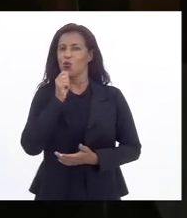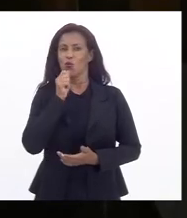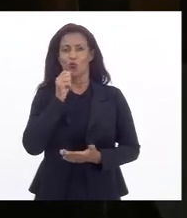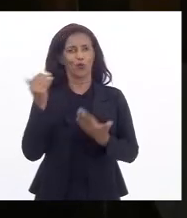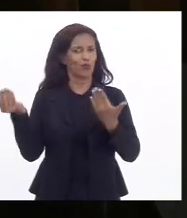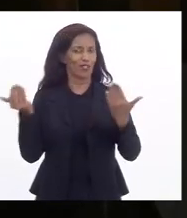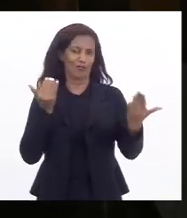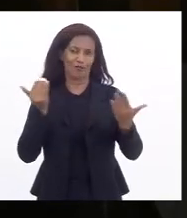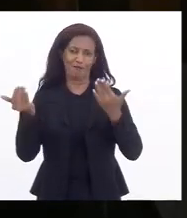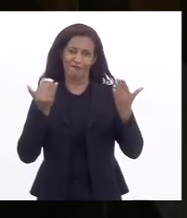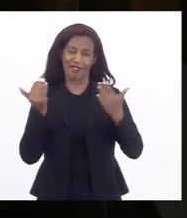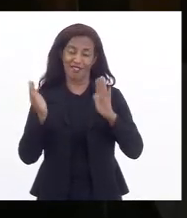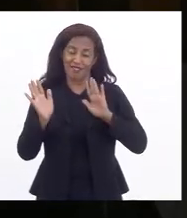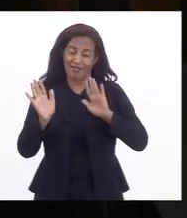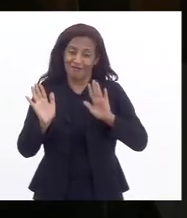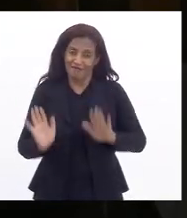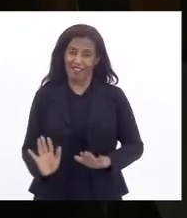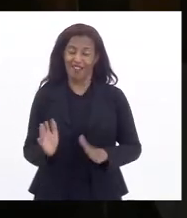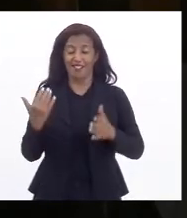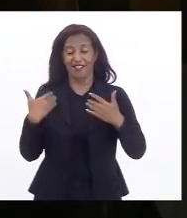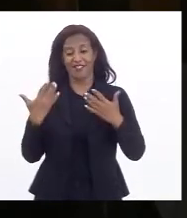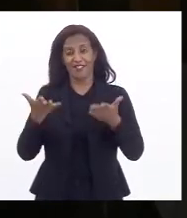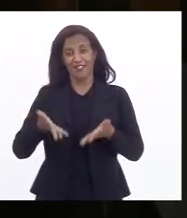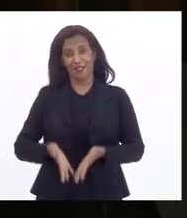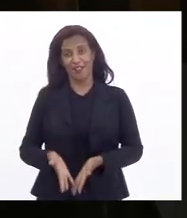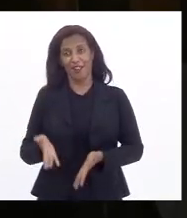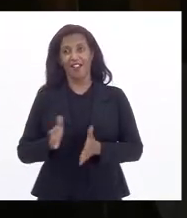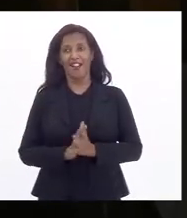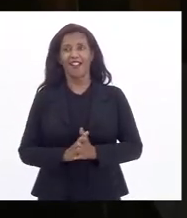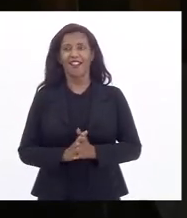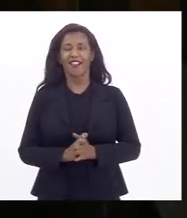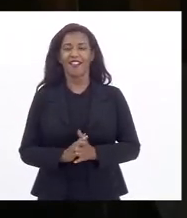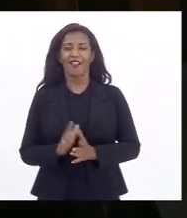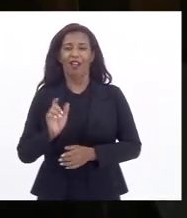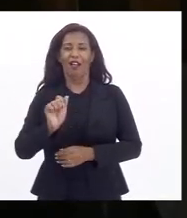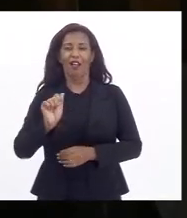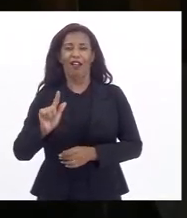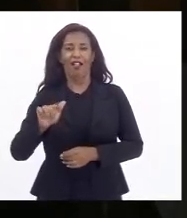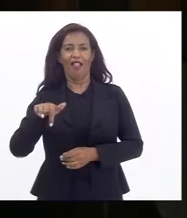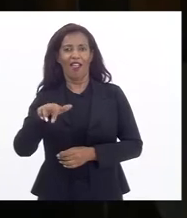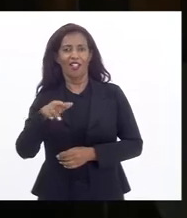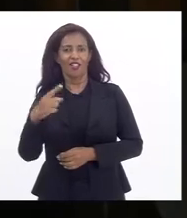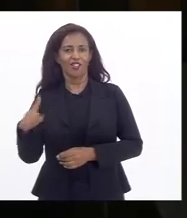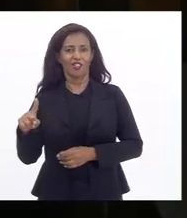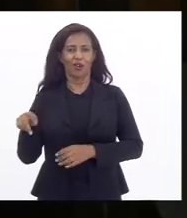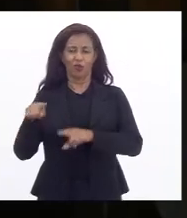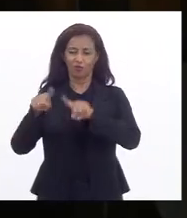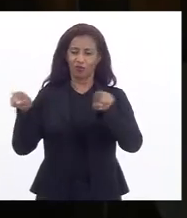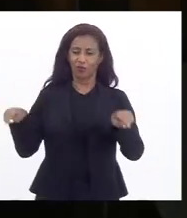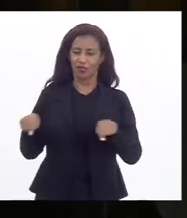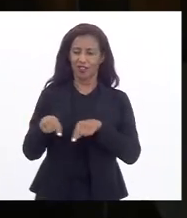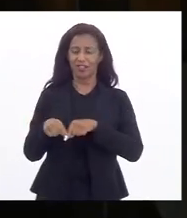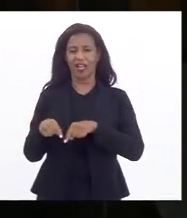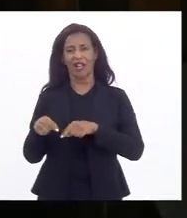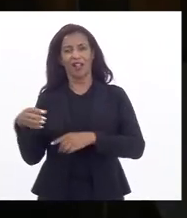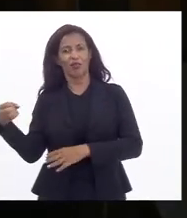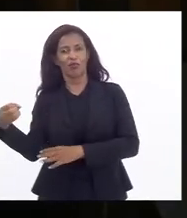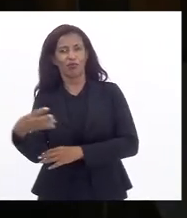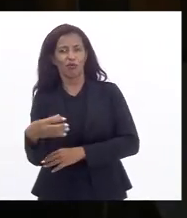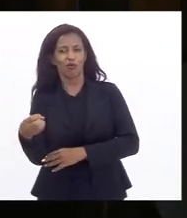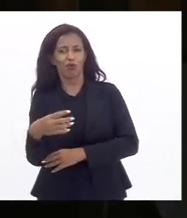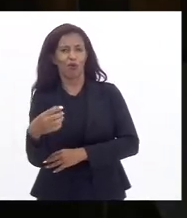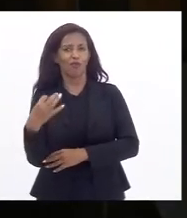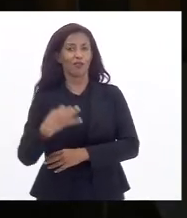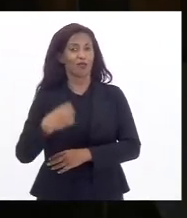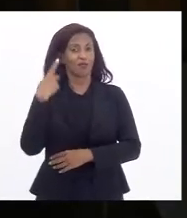comparável né tijolo mas estamos aqui na nossa região com os gabinetes modernos com uma infraestrutura moderna e que eu tenho